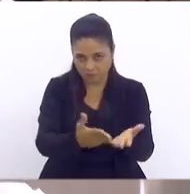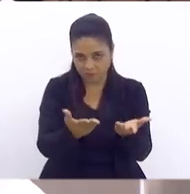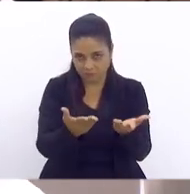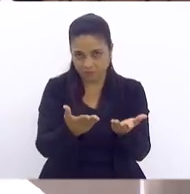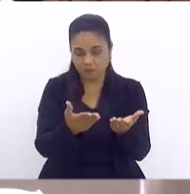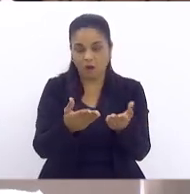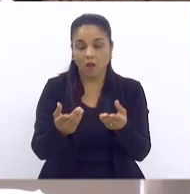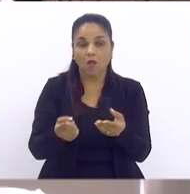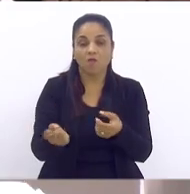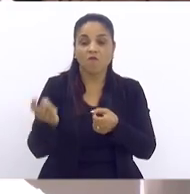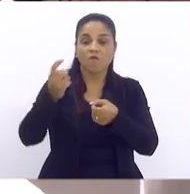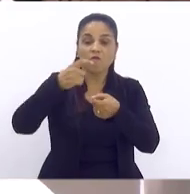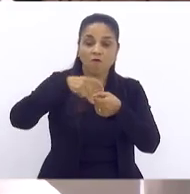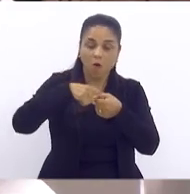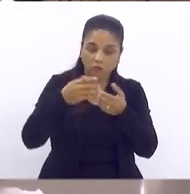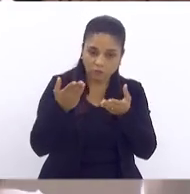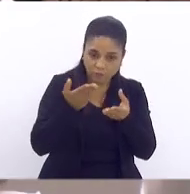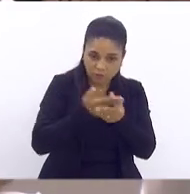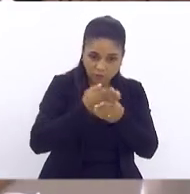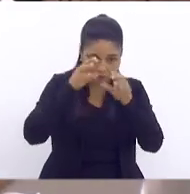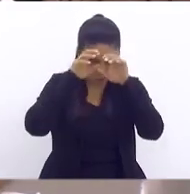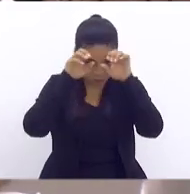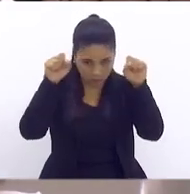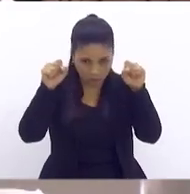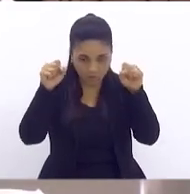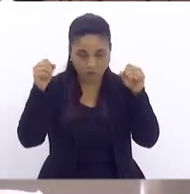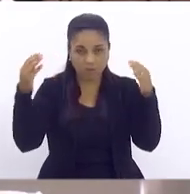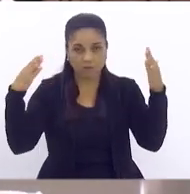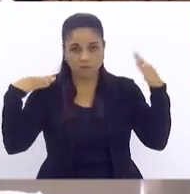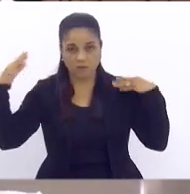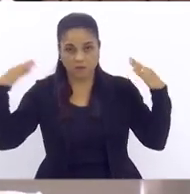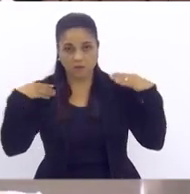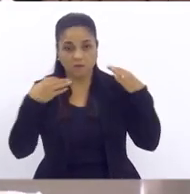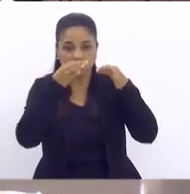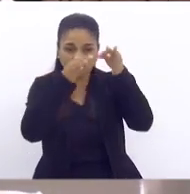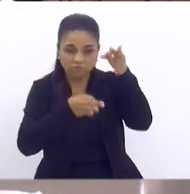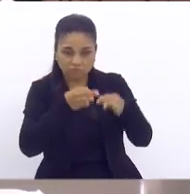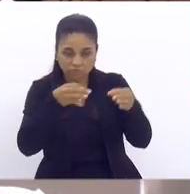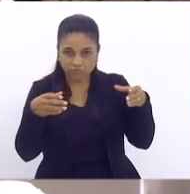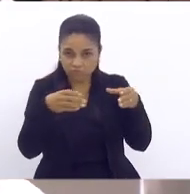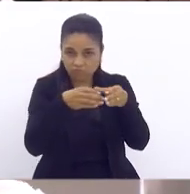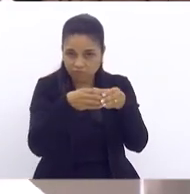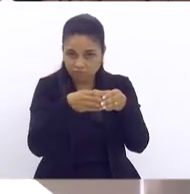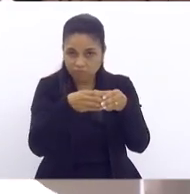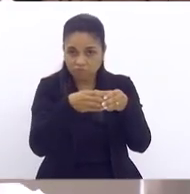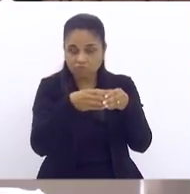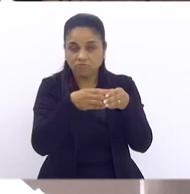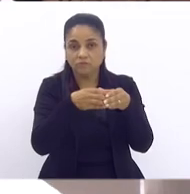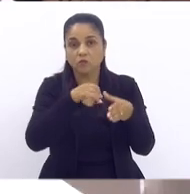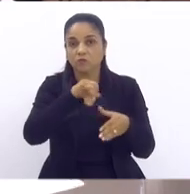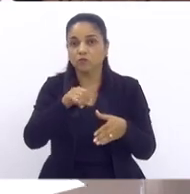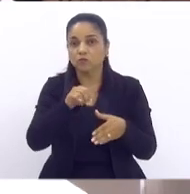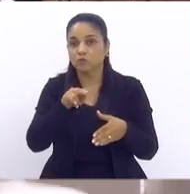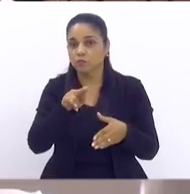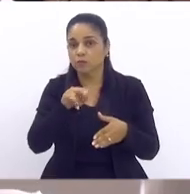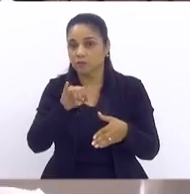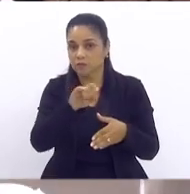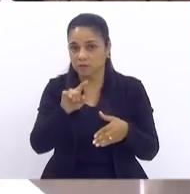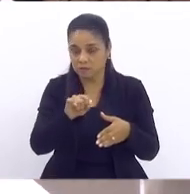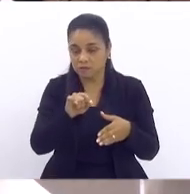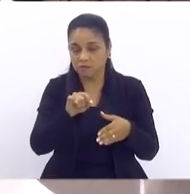o processo volta ao tribunal, o colegiado de juízes especializados, ele delibera sobre receber ou